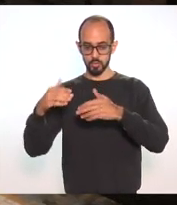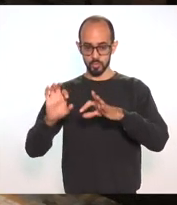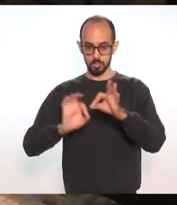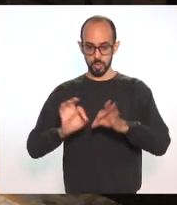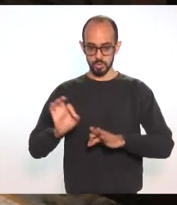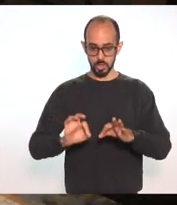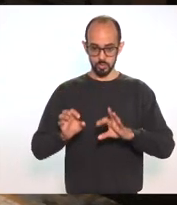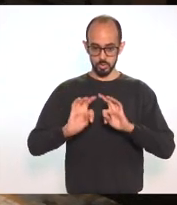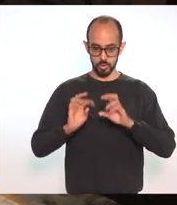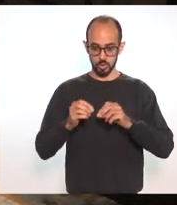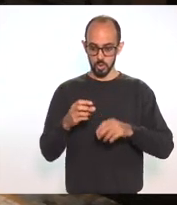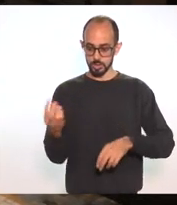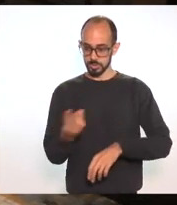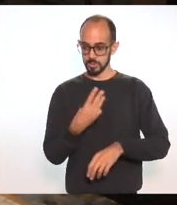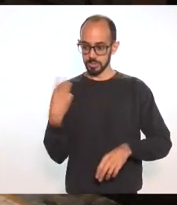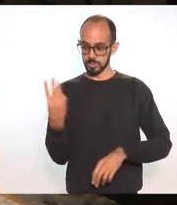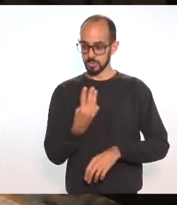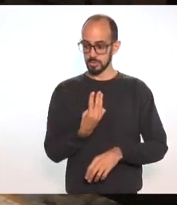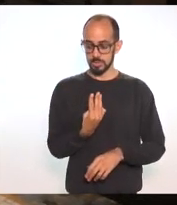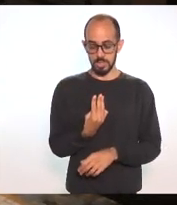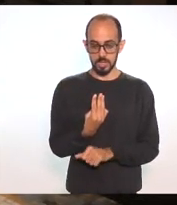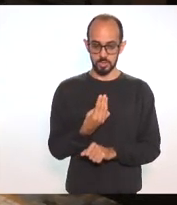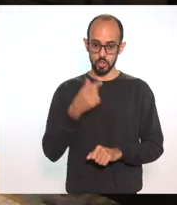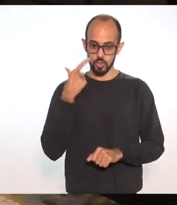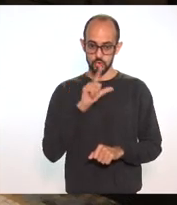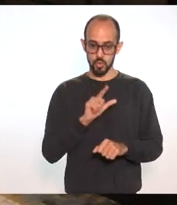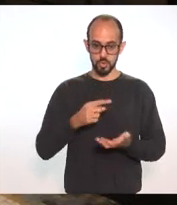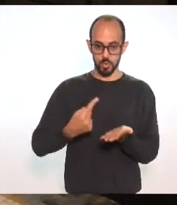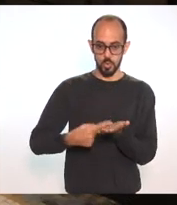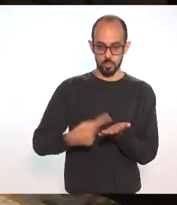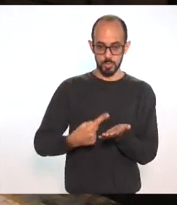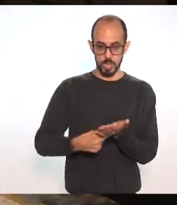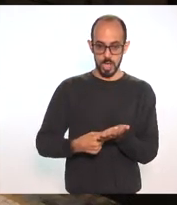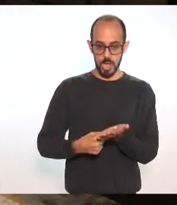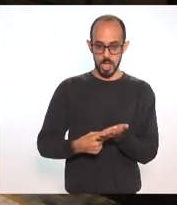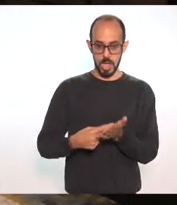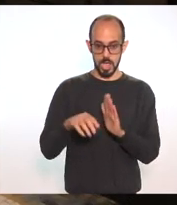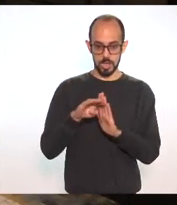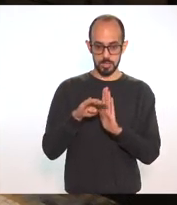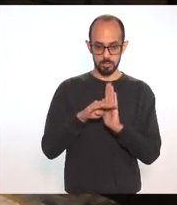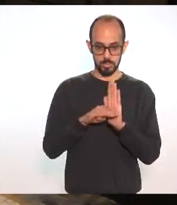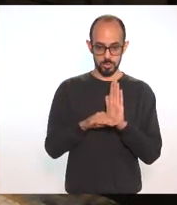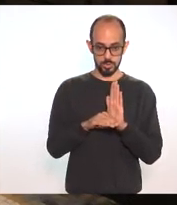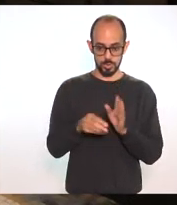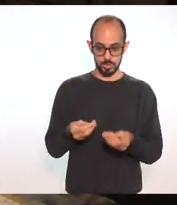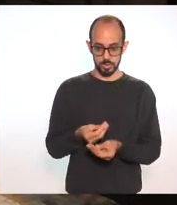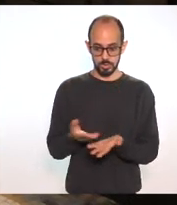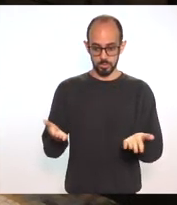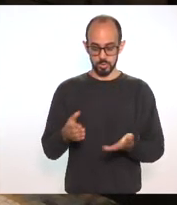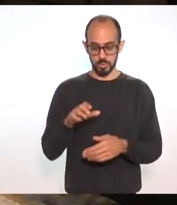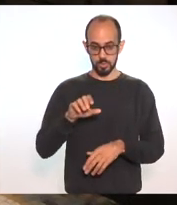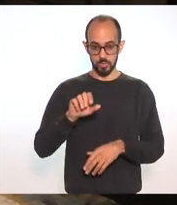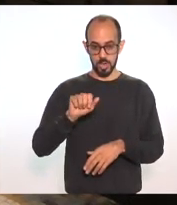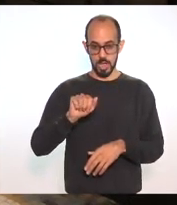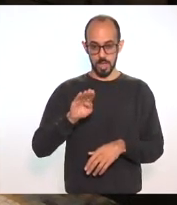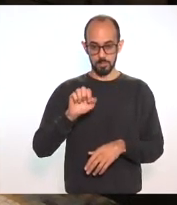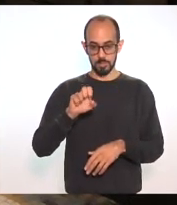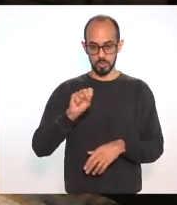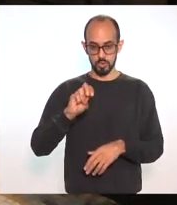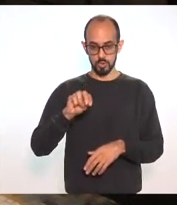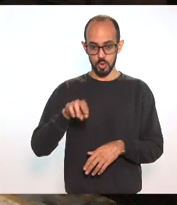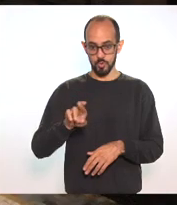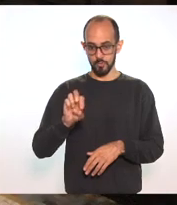possamos combinar aqui a atuação da pauta da distribuição dos absorventes na casa, pedir para retirar, e já